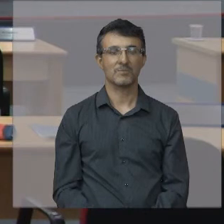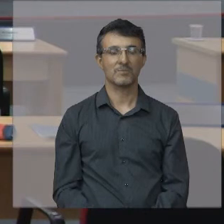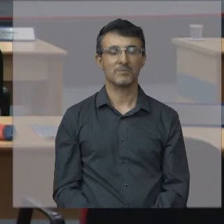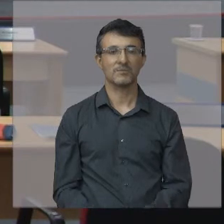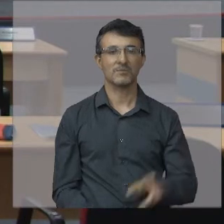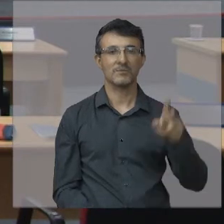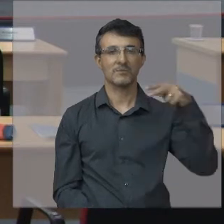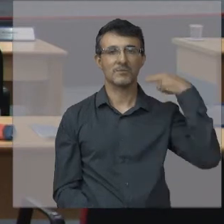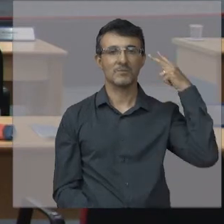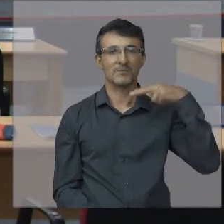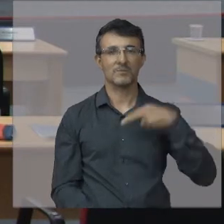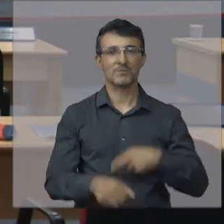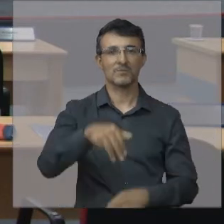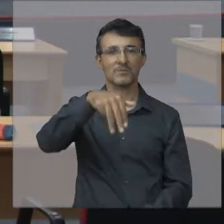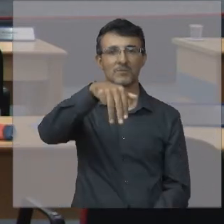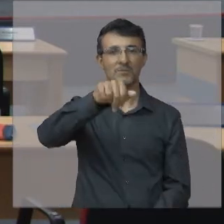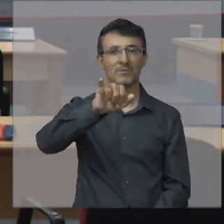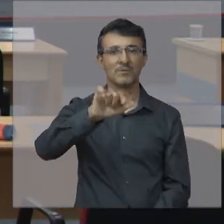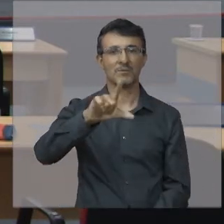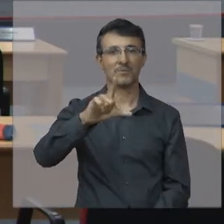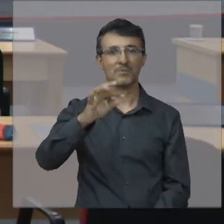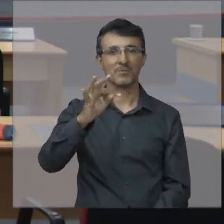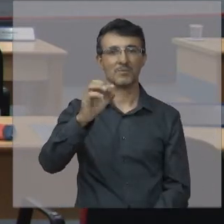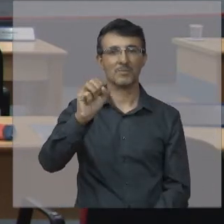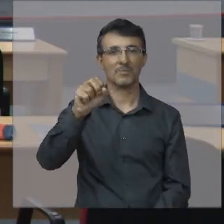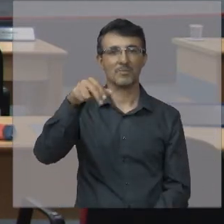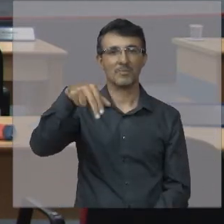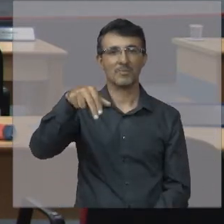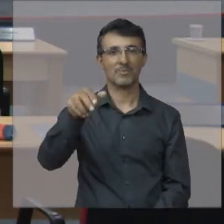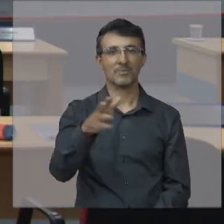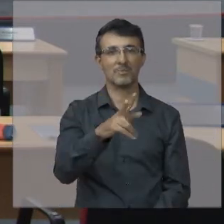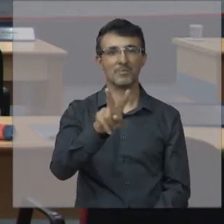Vereador Milton Vieira Filho.